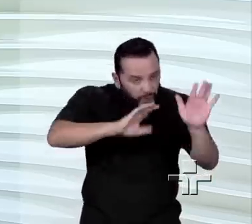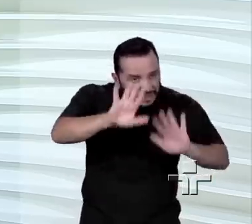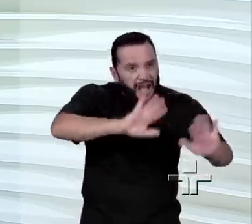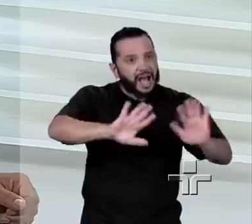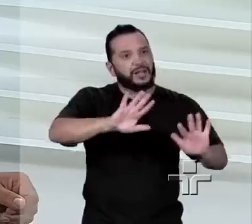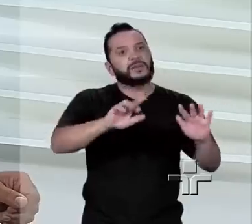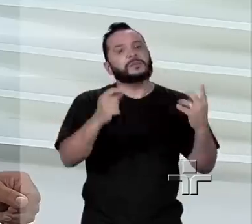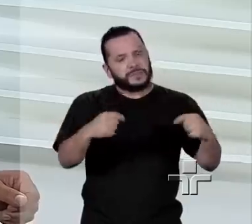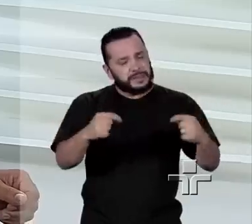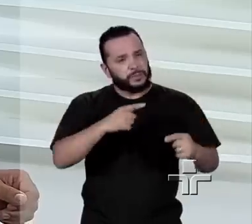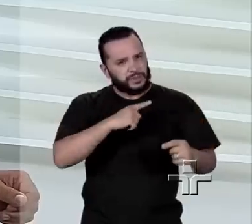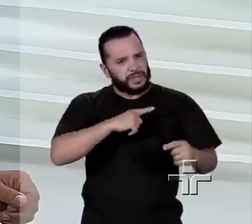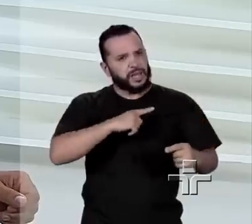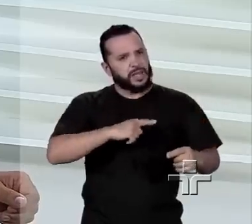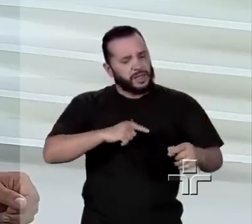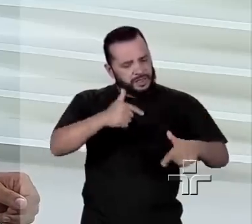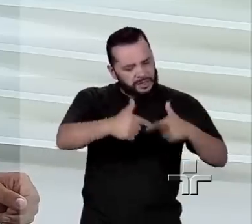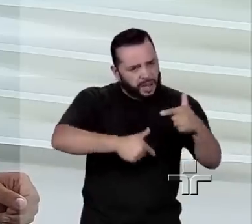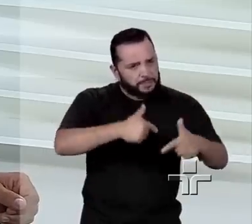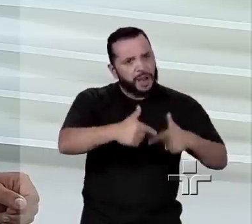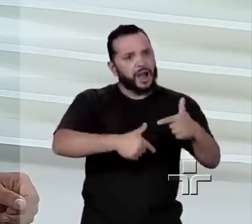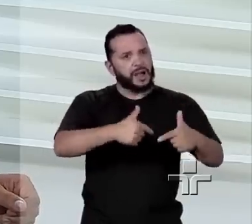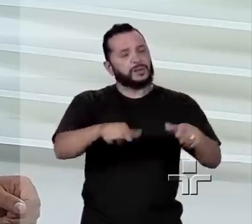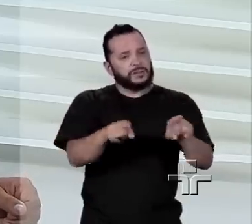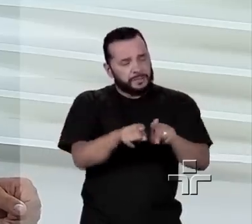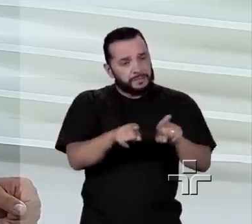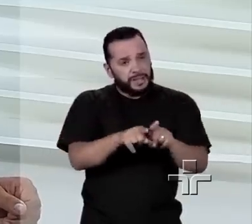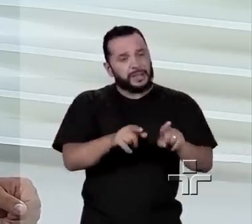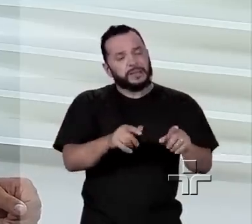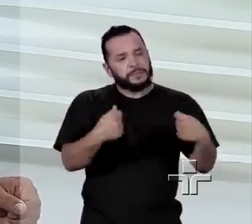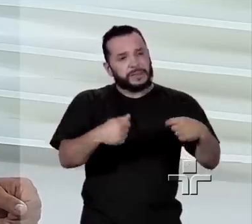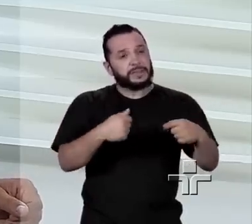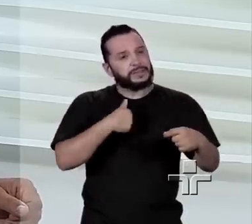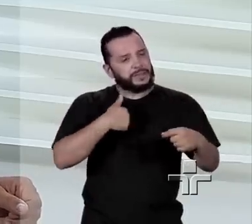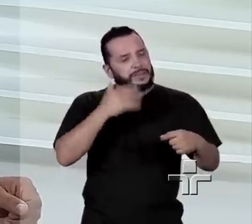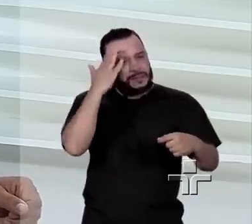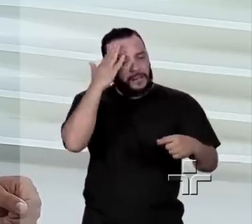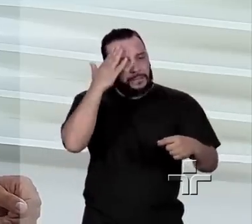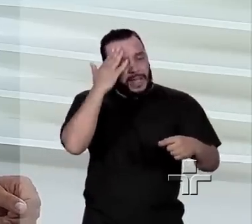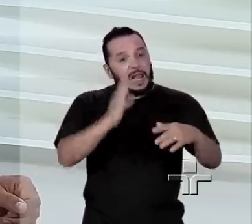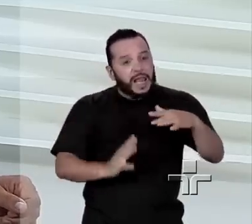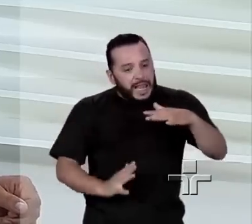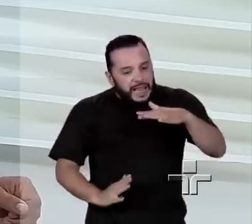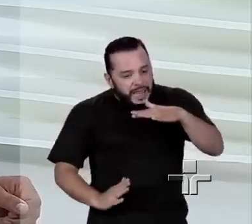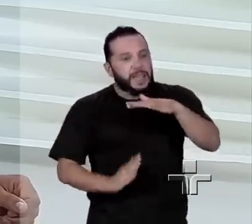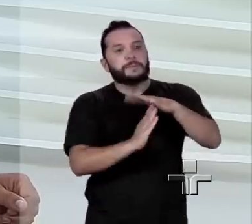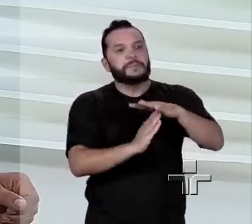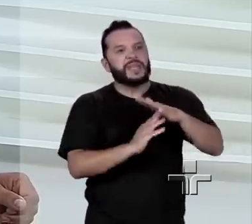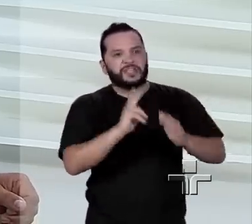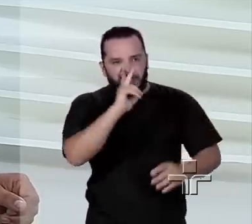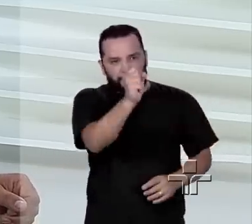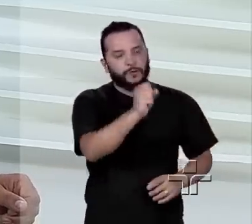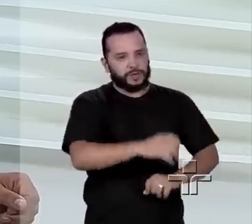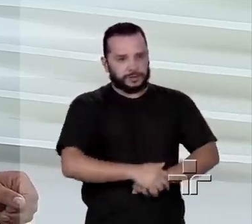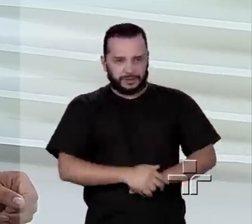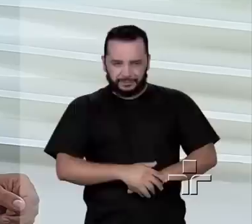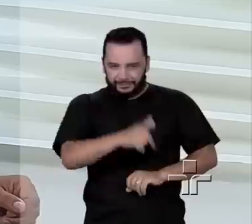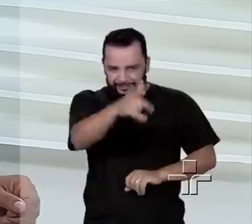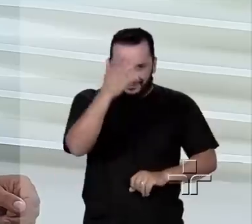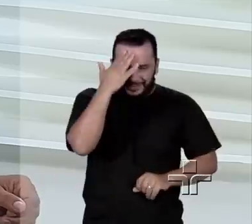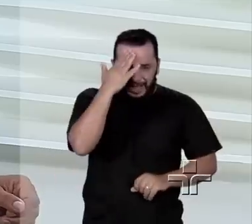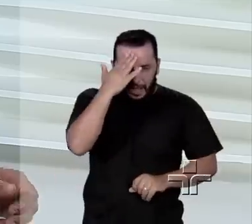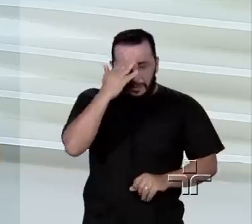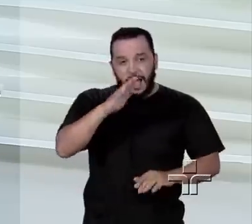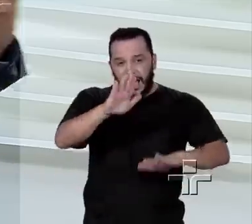uso da força é uma coisa que ela é técnica para a polícia. Desde a rainha das armas que nós temos, que é a